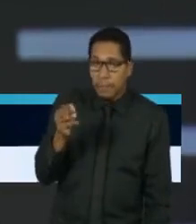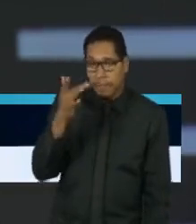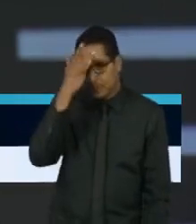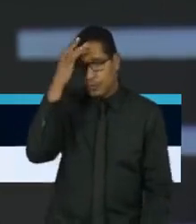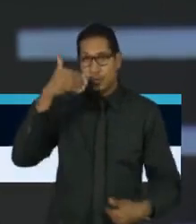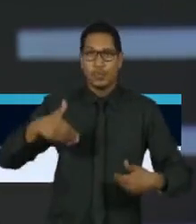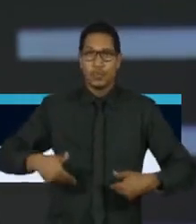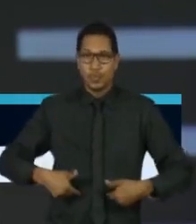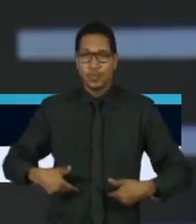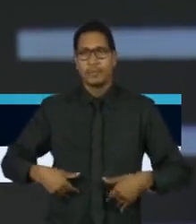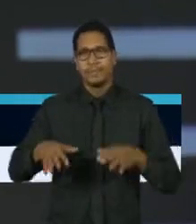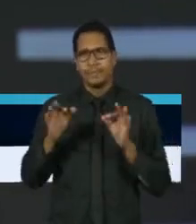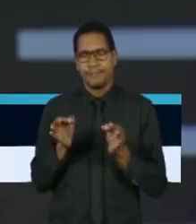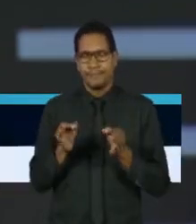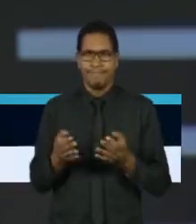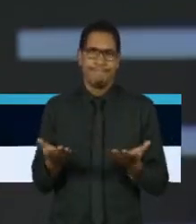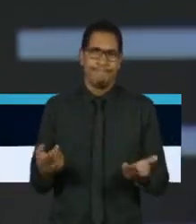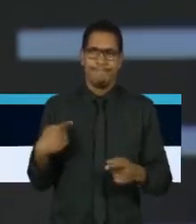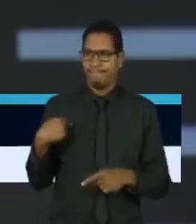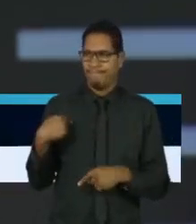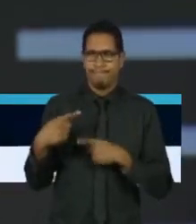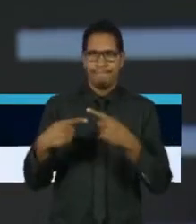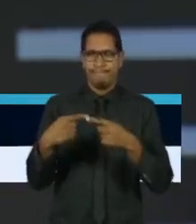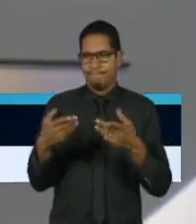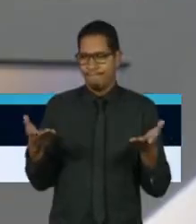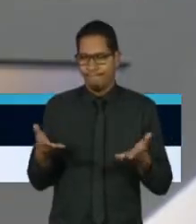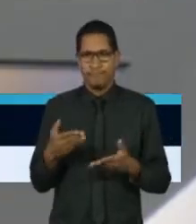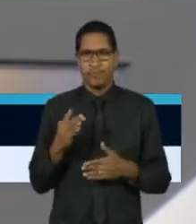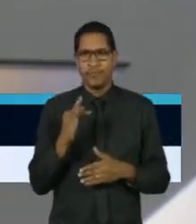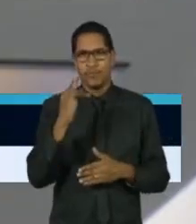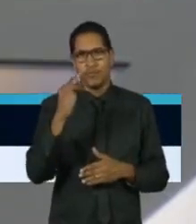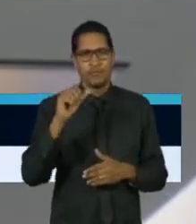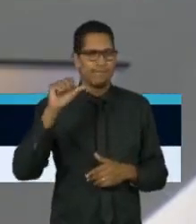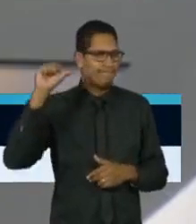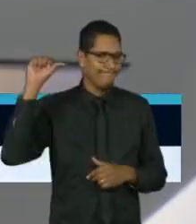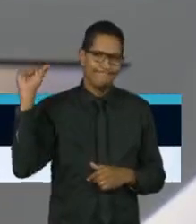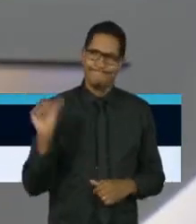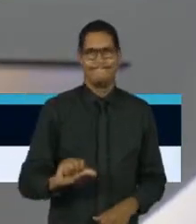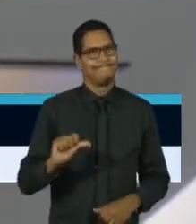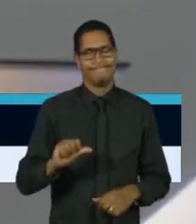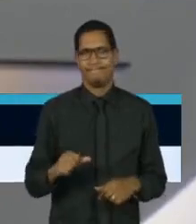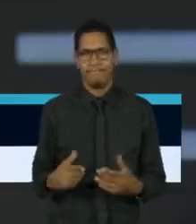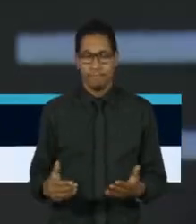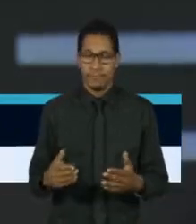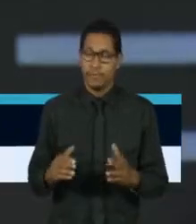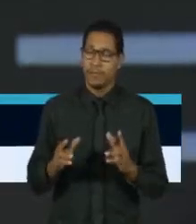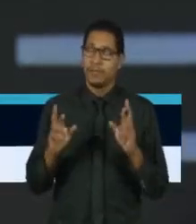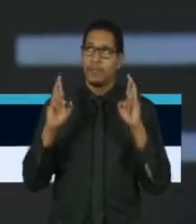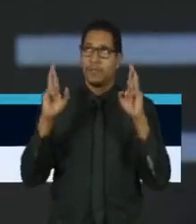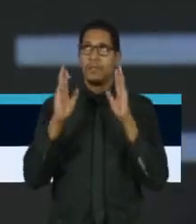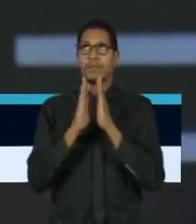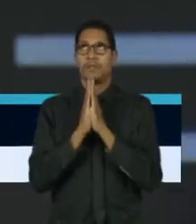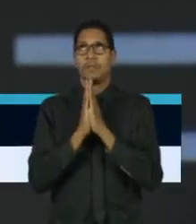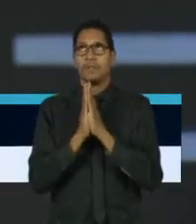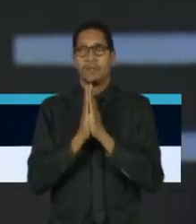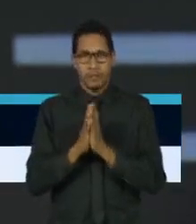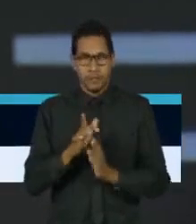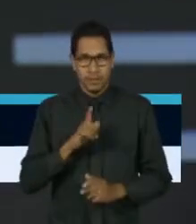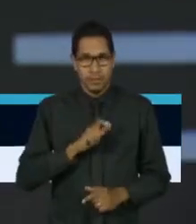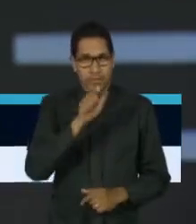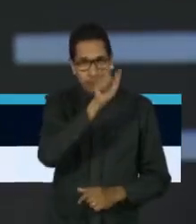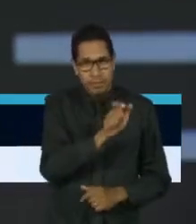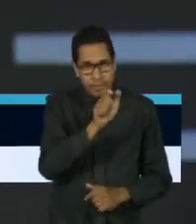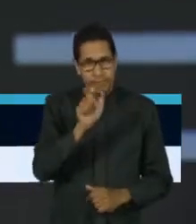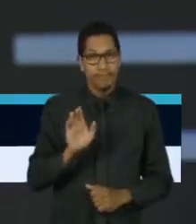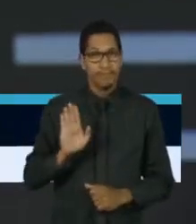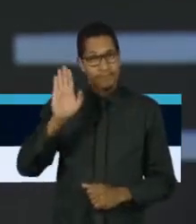passam fome. É uma derrota para as gerações, para todos nós que sonhamos um Brasil melhor. Espero que esses próximos meses, os candidatos, aqueles que